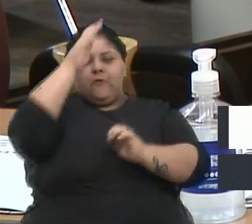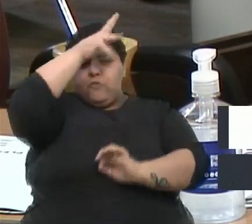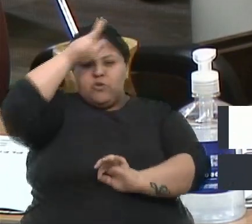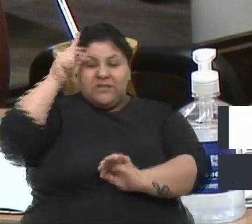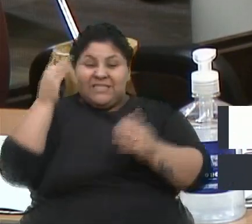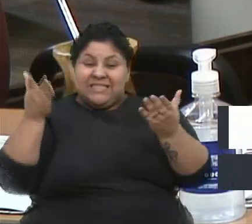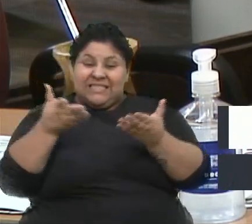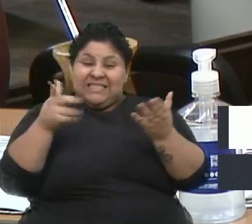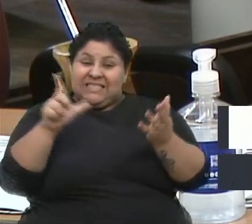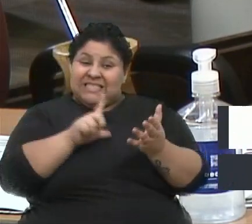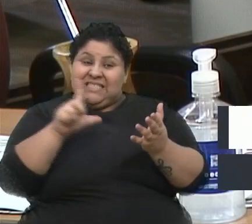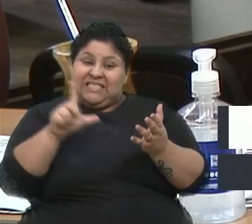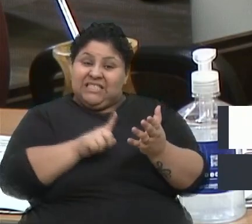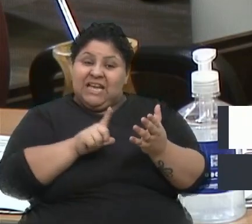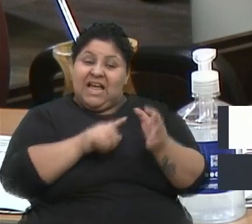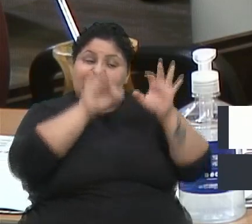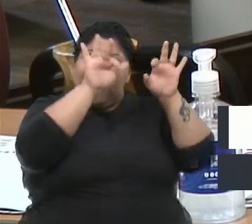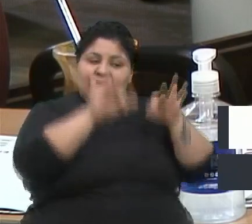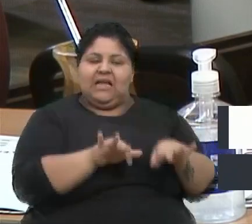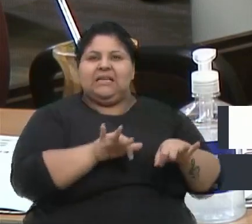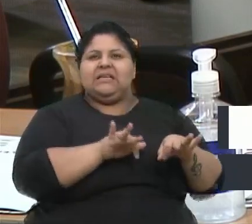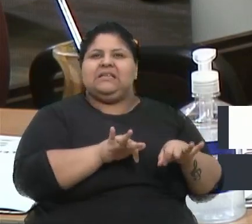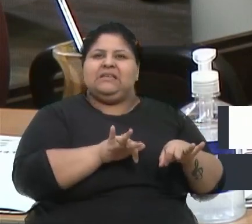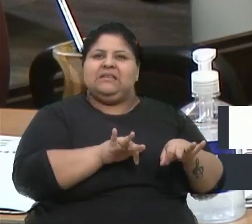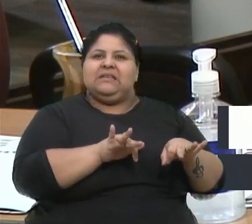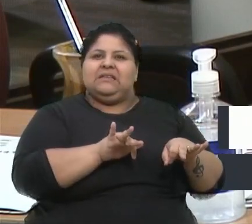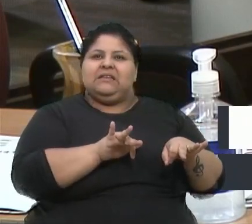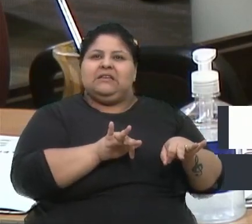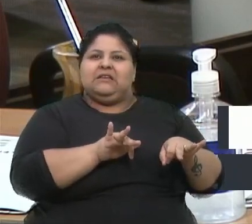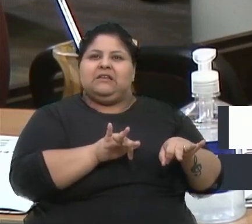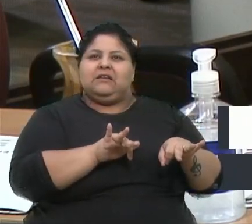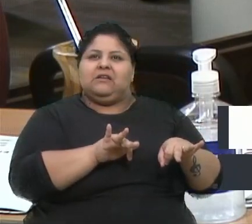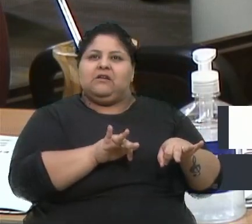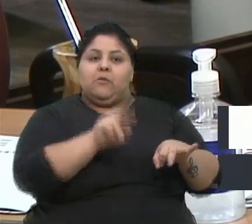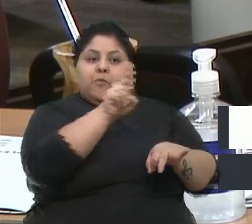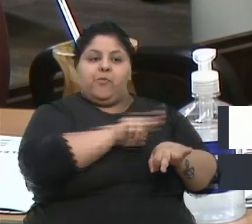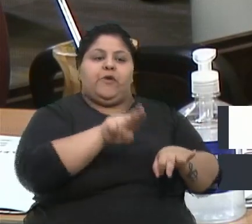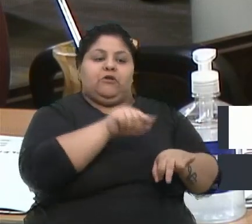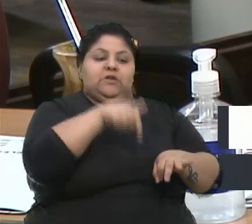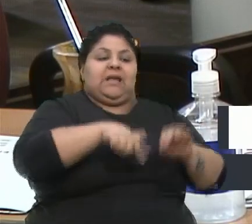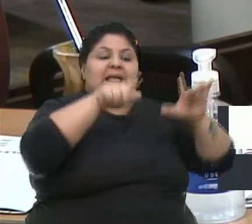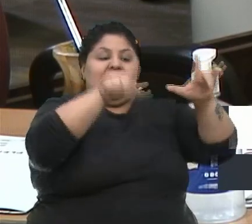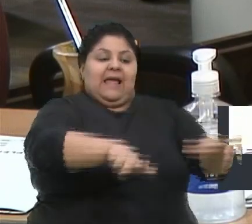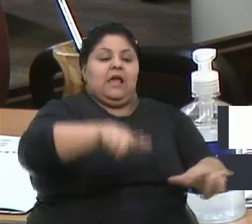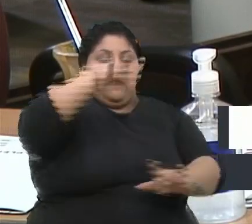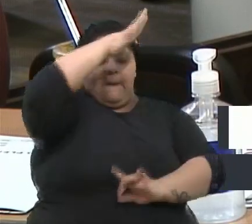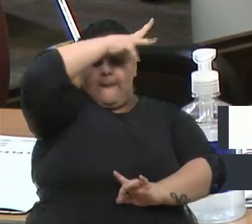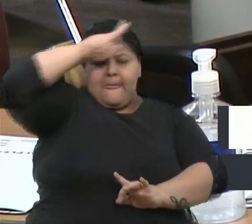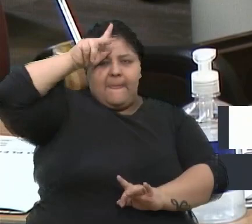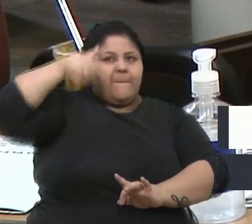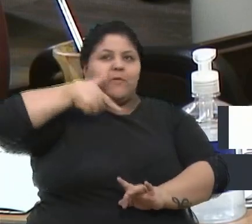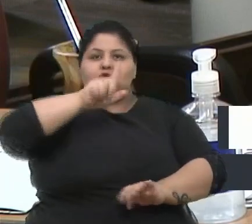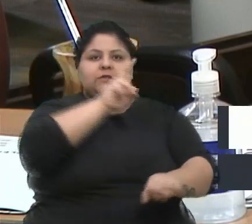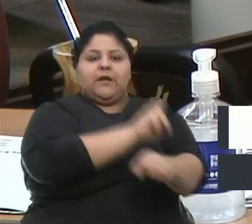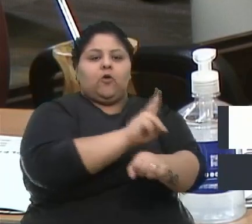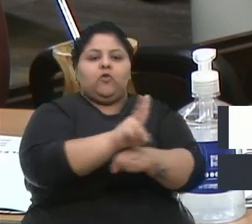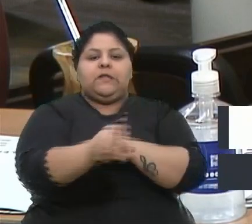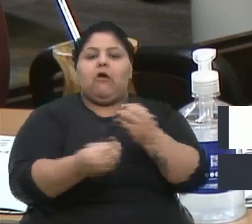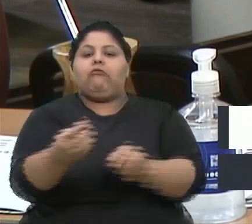tinha batido o martelo para tomar aquela área para domínio do município e não consegue cuidar daquilo que